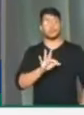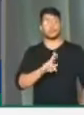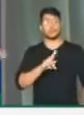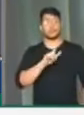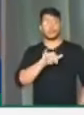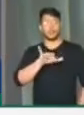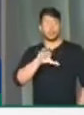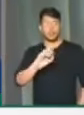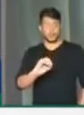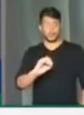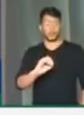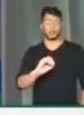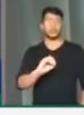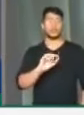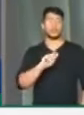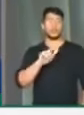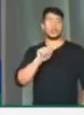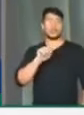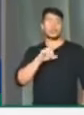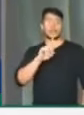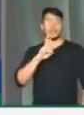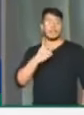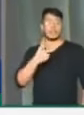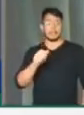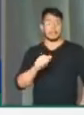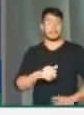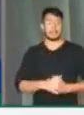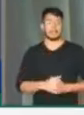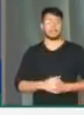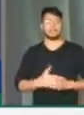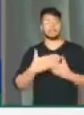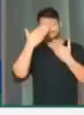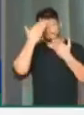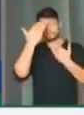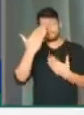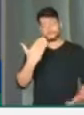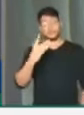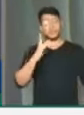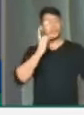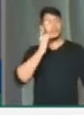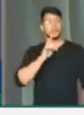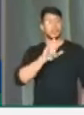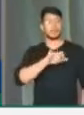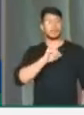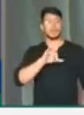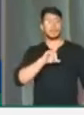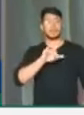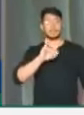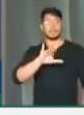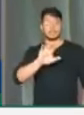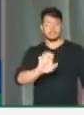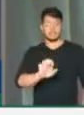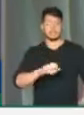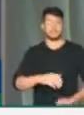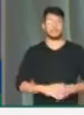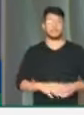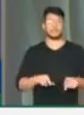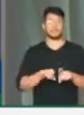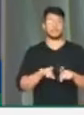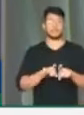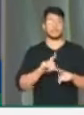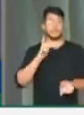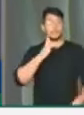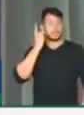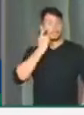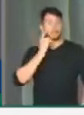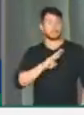que ocuparam a vice-liderança pelo PDT. Agradecer a deputada Lídice da Mata e o deputado Wilson, que ocuparam